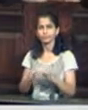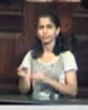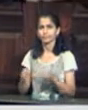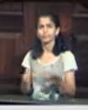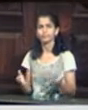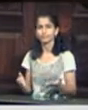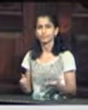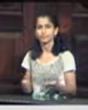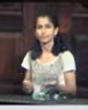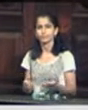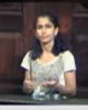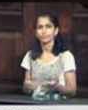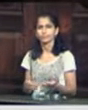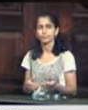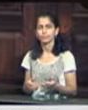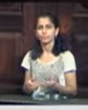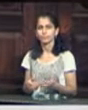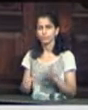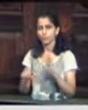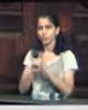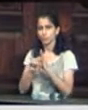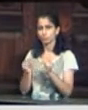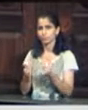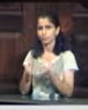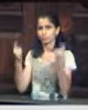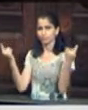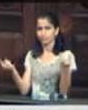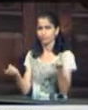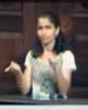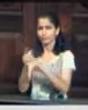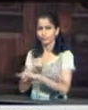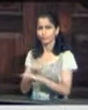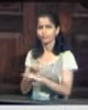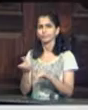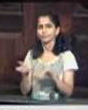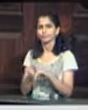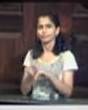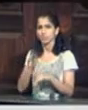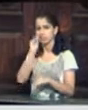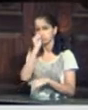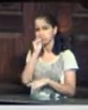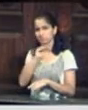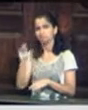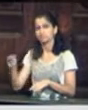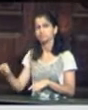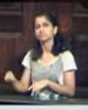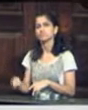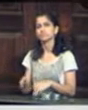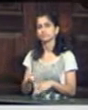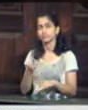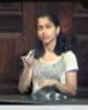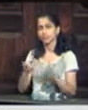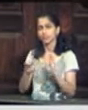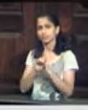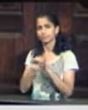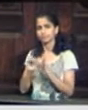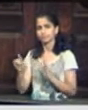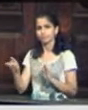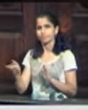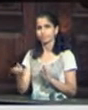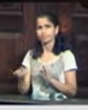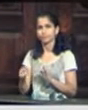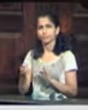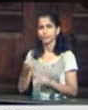que, além de ferir gravemente a Constituição, que desconsidera o que está previsto na Carta Magna em relação à